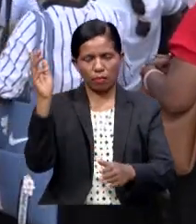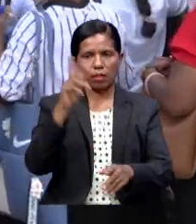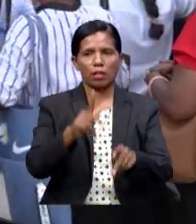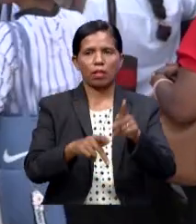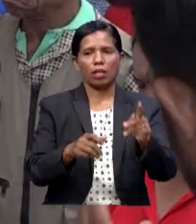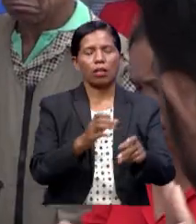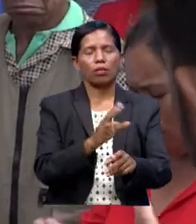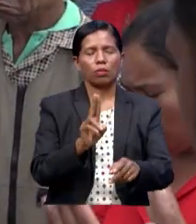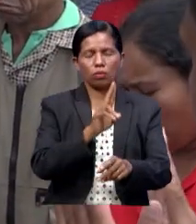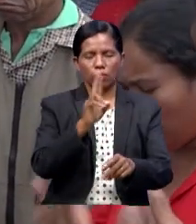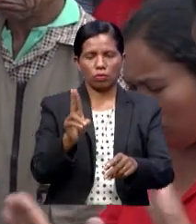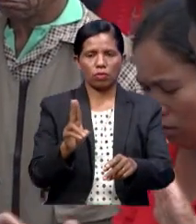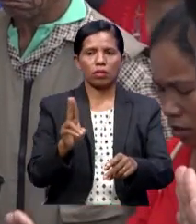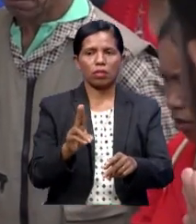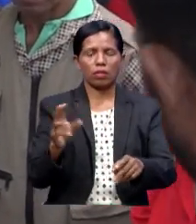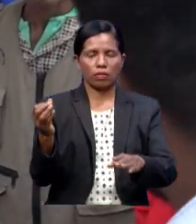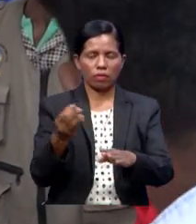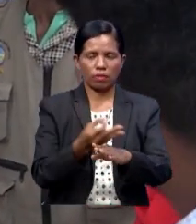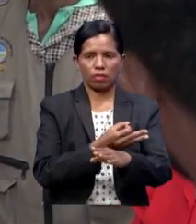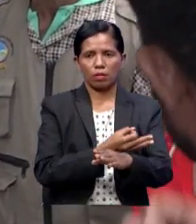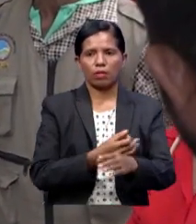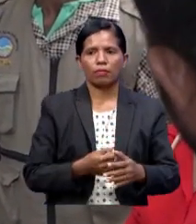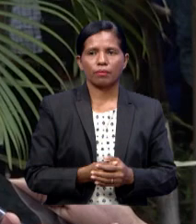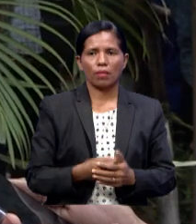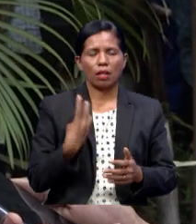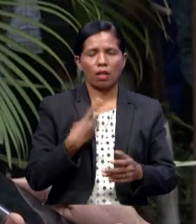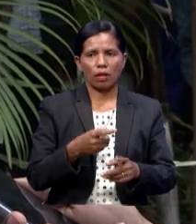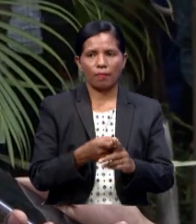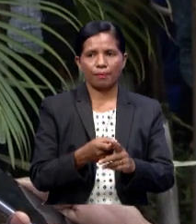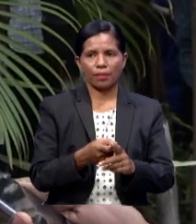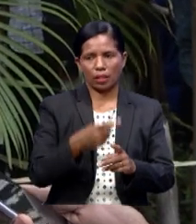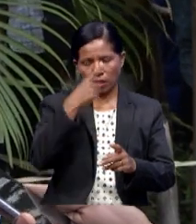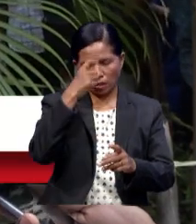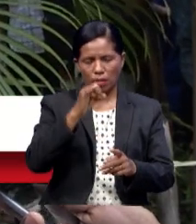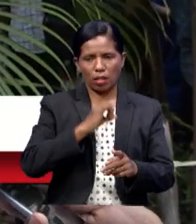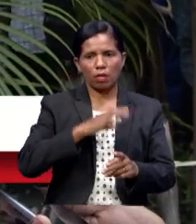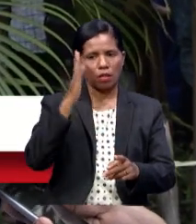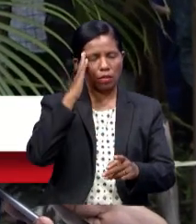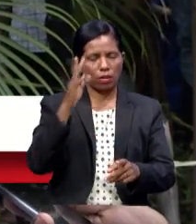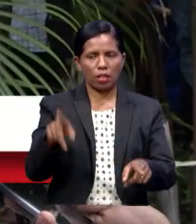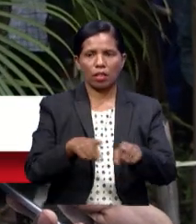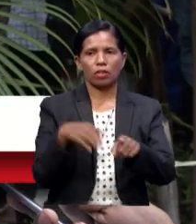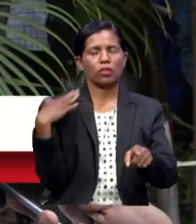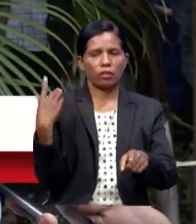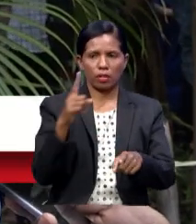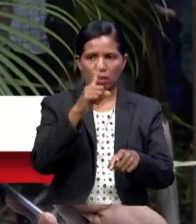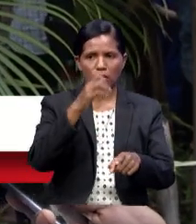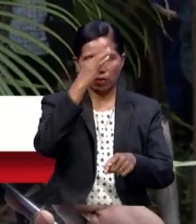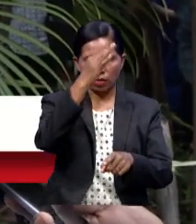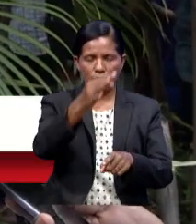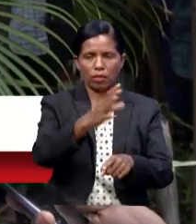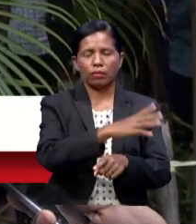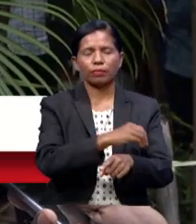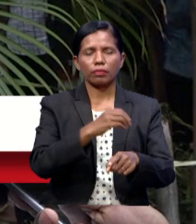Balun falsifica documentos. Havia kata si indisu ne baneba, tamba ne ma kawanu inu dar zoveng ida, ya futuru, candidato